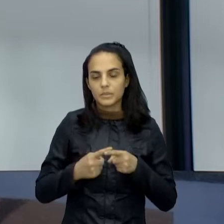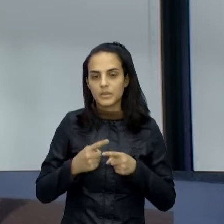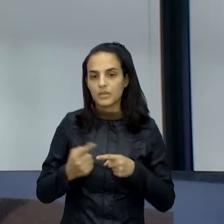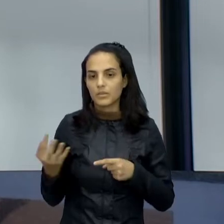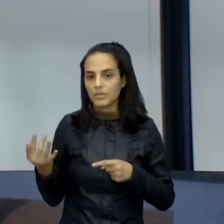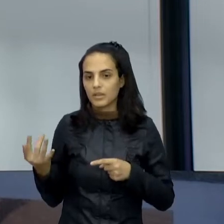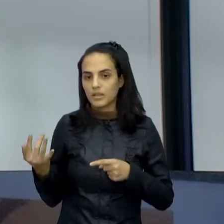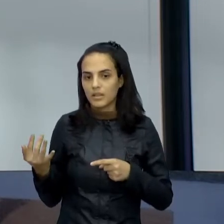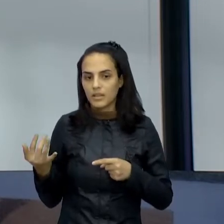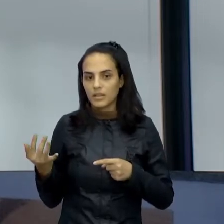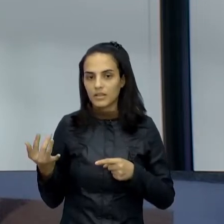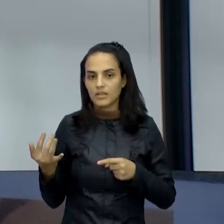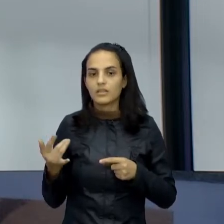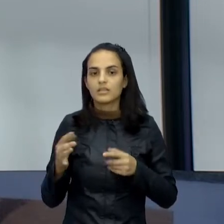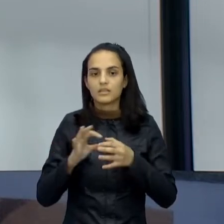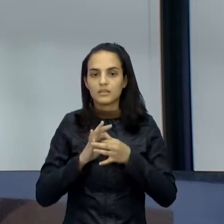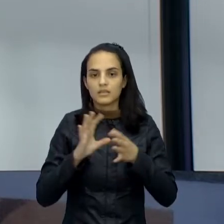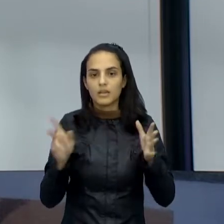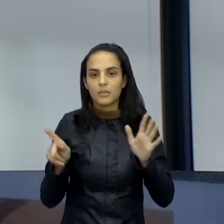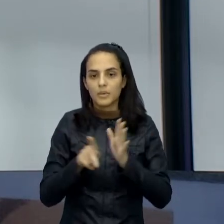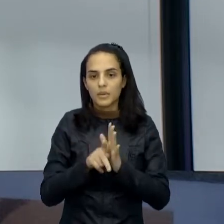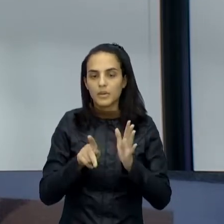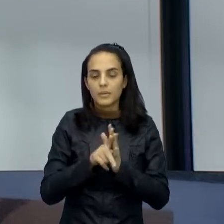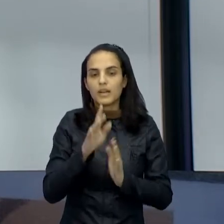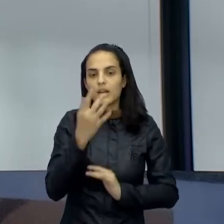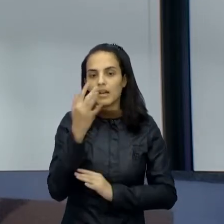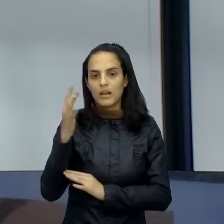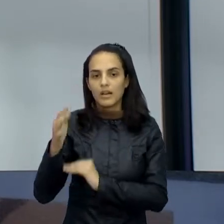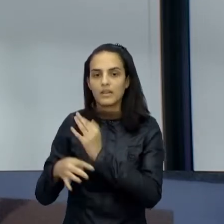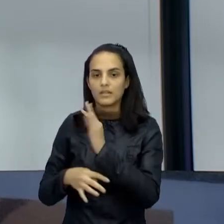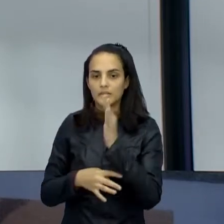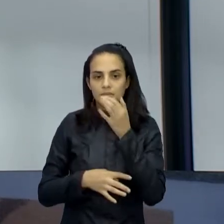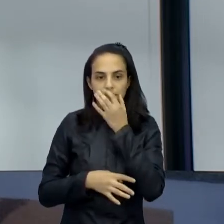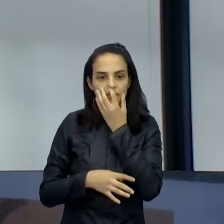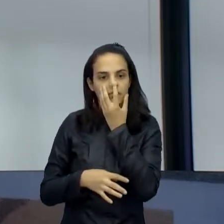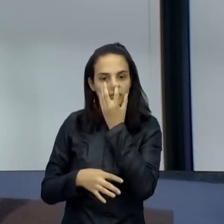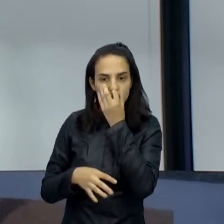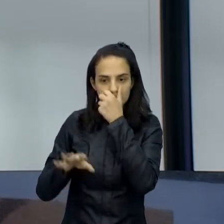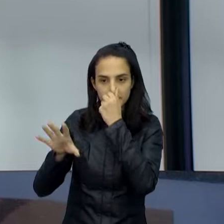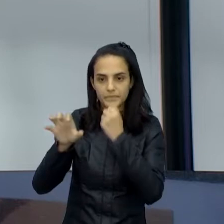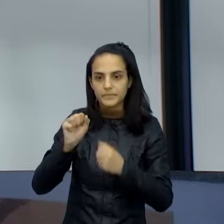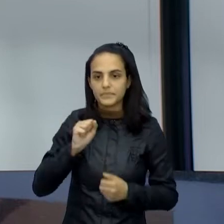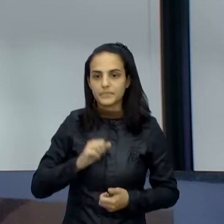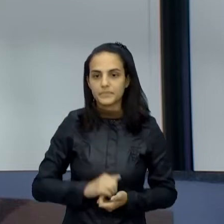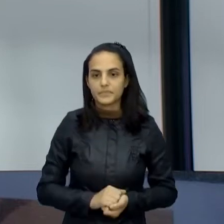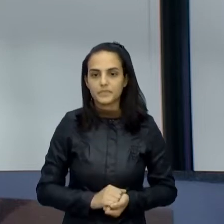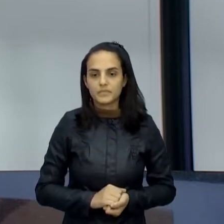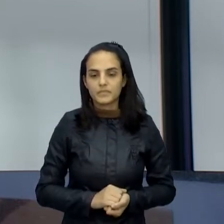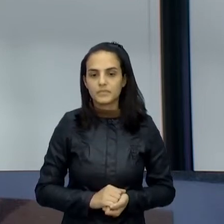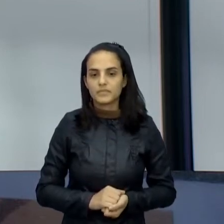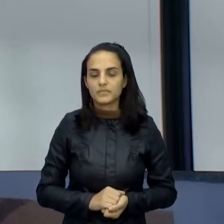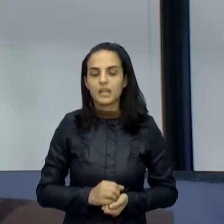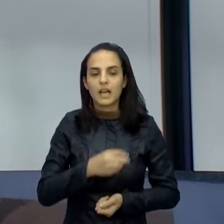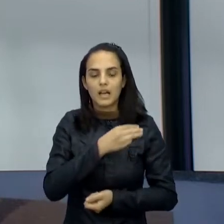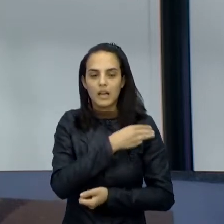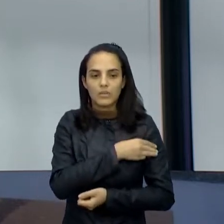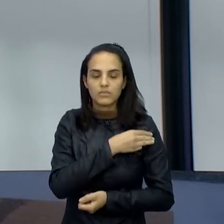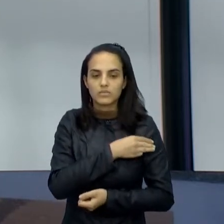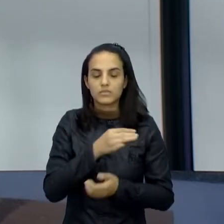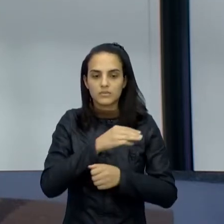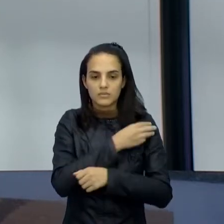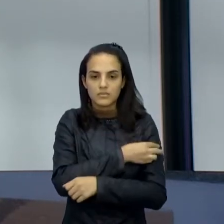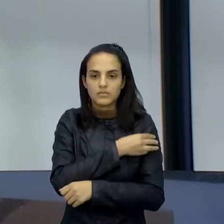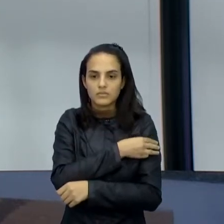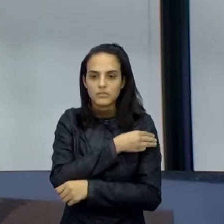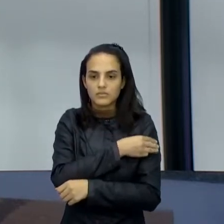que libera, a própria árvore, né, da cana e tudo mais, pega para ela de volta. E aí eu vou colocar um pouco desse álcool aqui